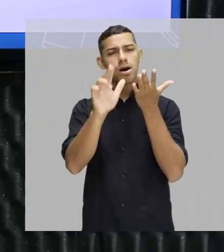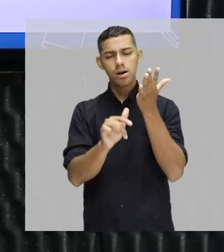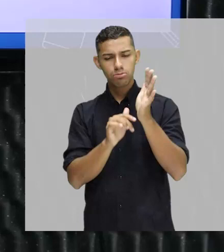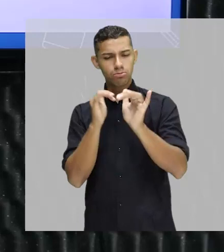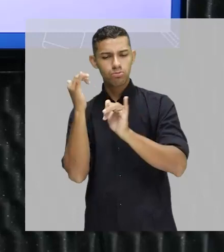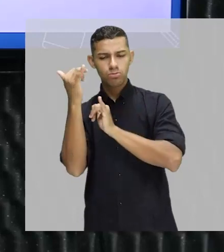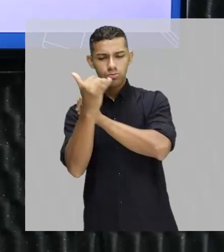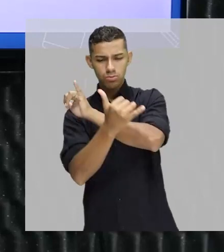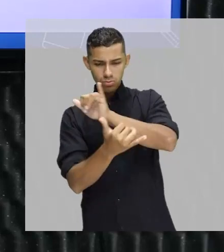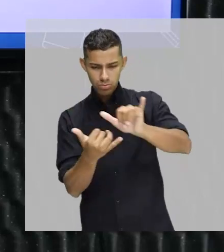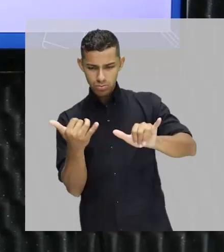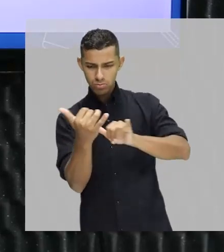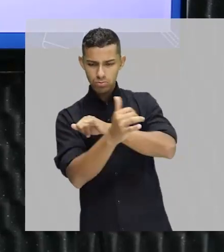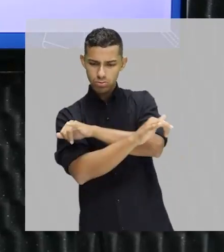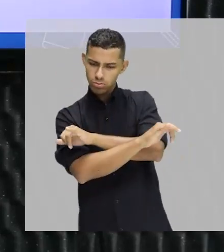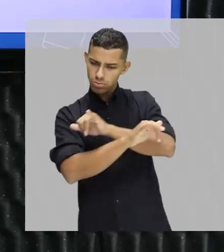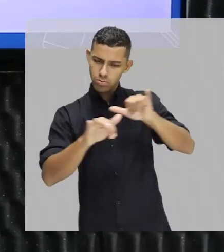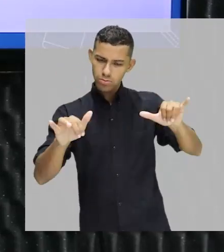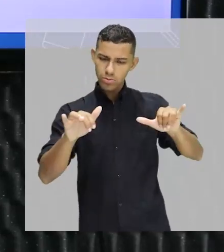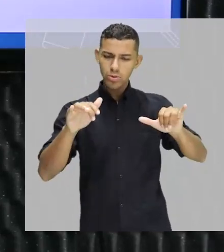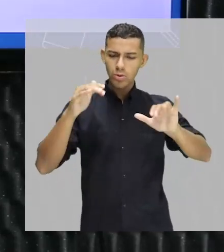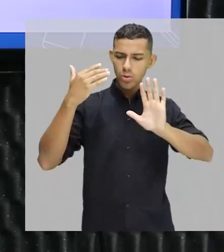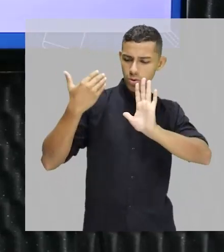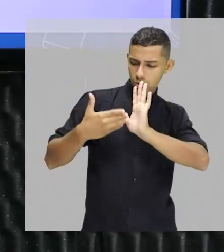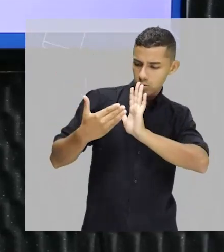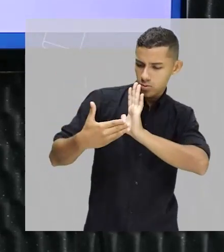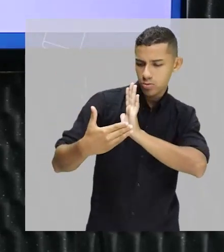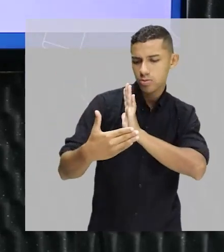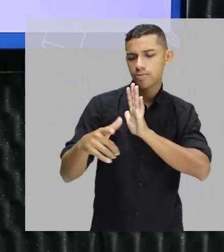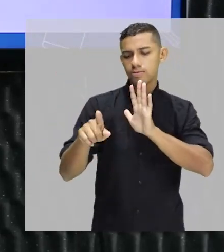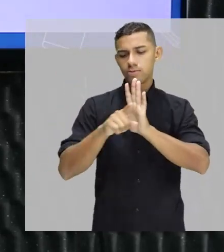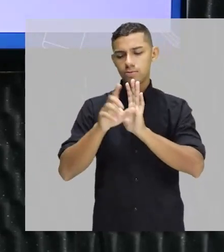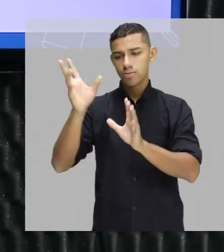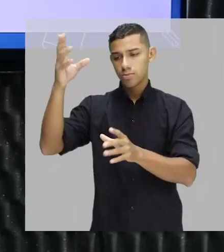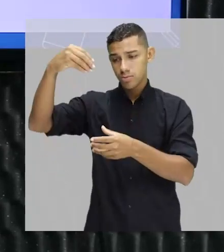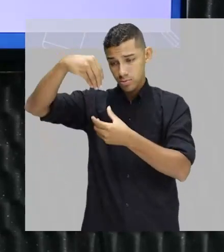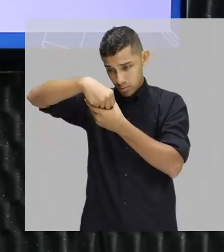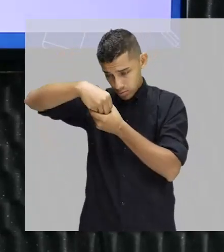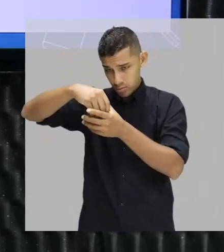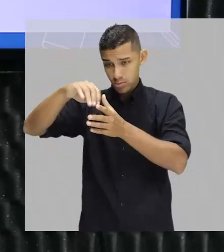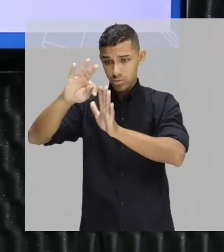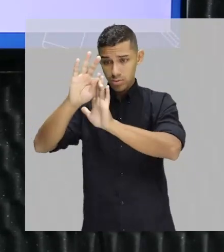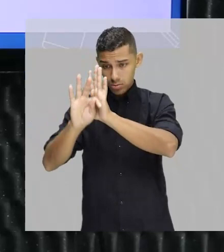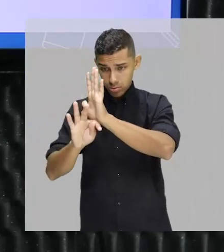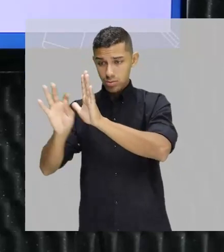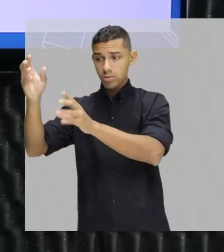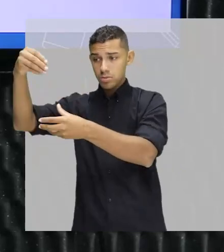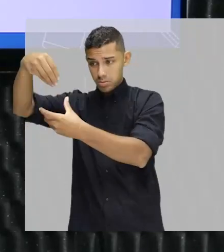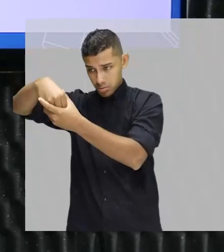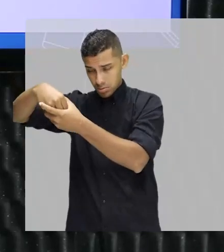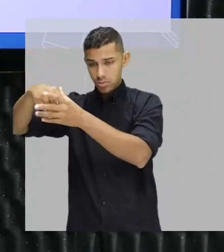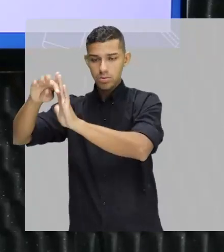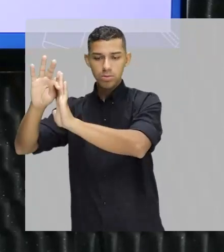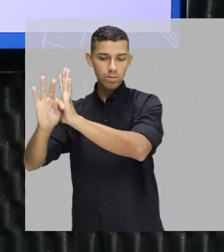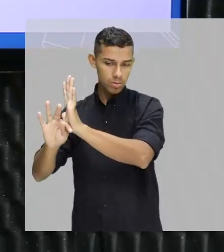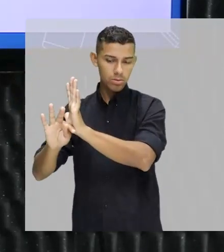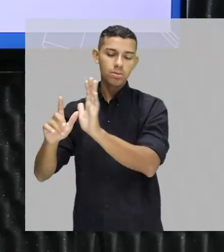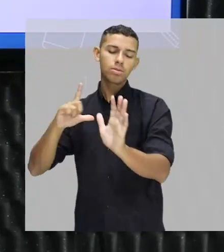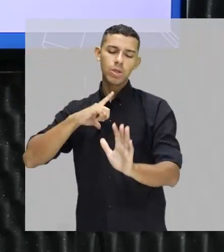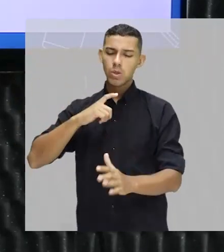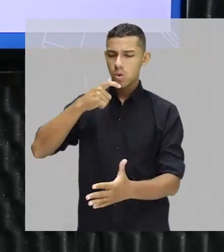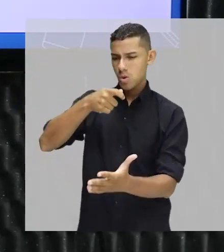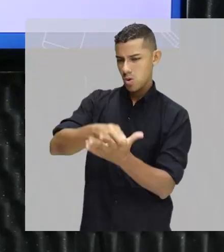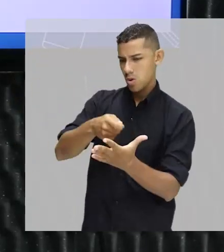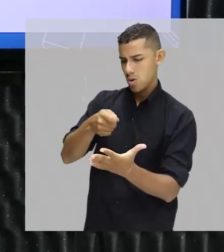construídas a partir de um interessante processo intertextual com o cotidiano, que obriga o interlocutor